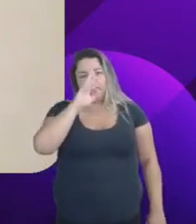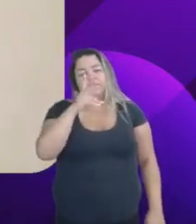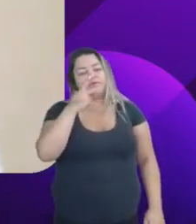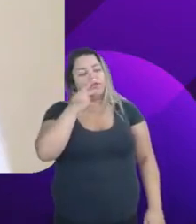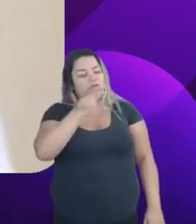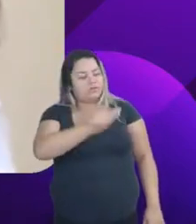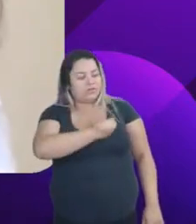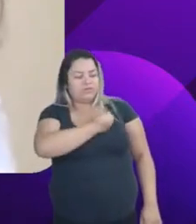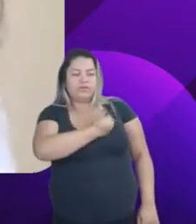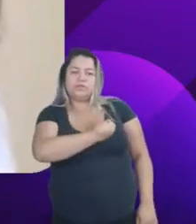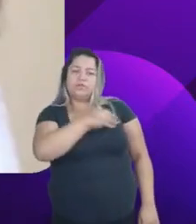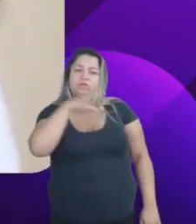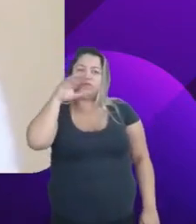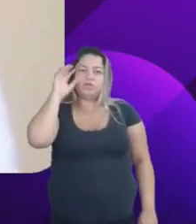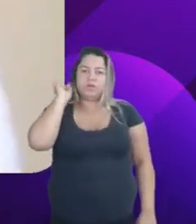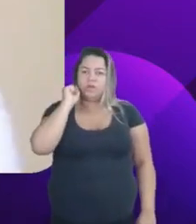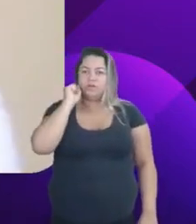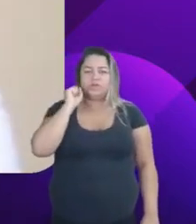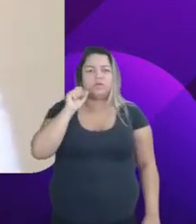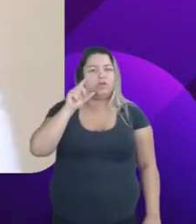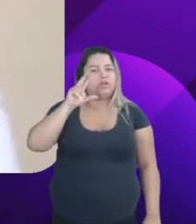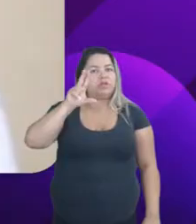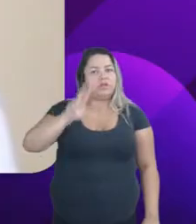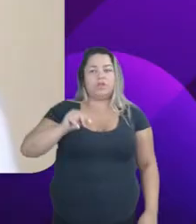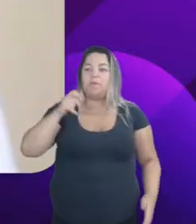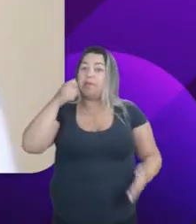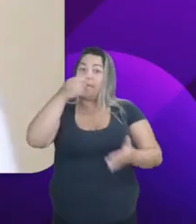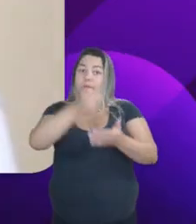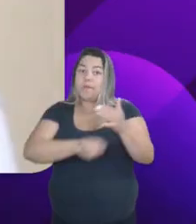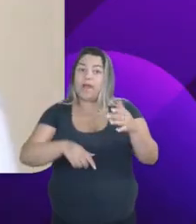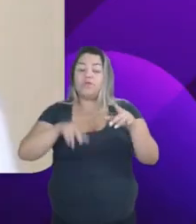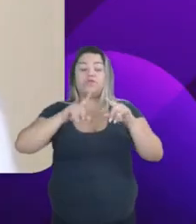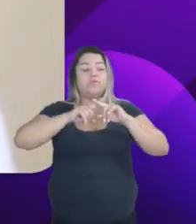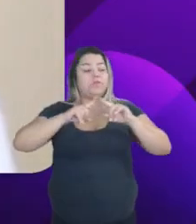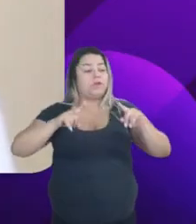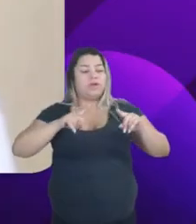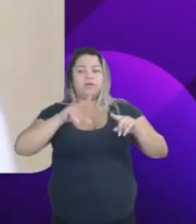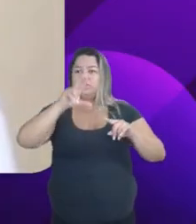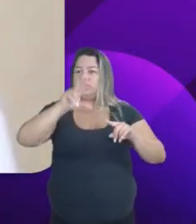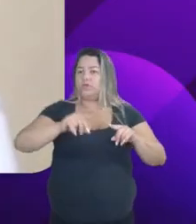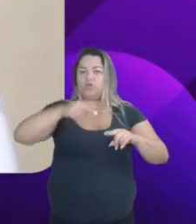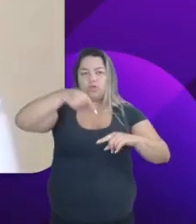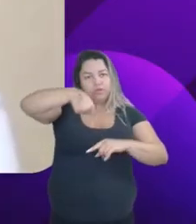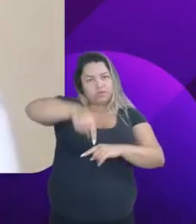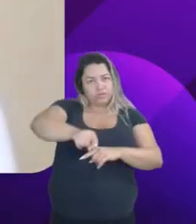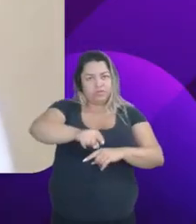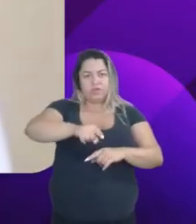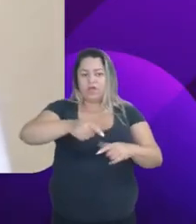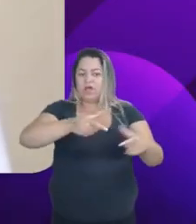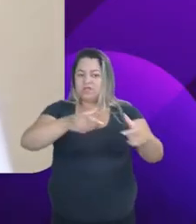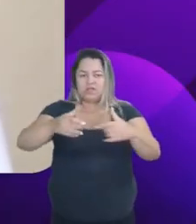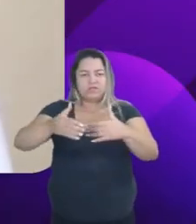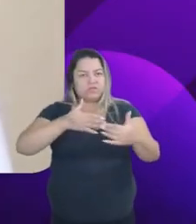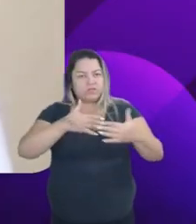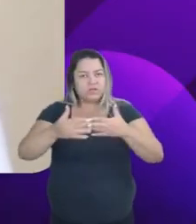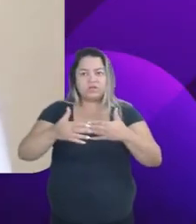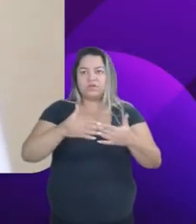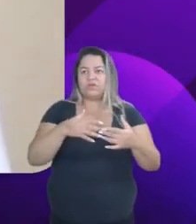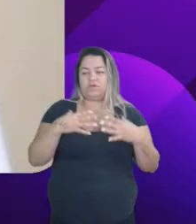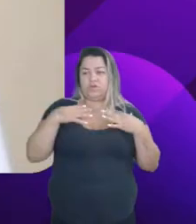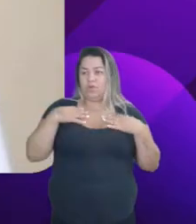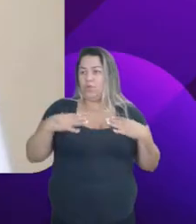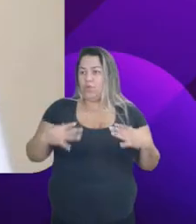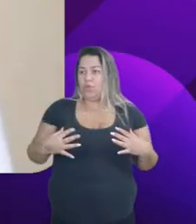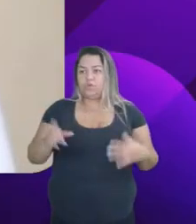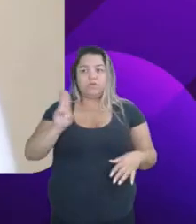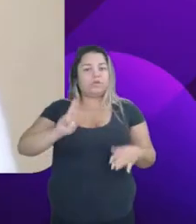suas vidas ou ouvido. Ele não me bate, mas não deixa que eu vá a lugar nenhum sem ele. Não gosta que eu vista determinado